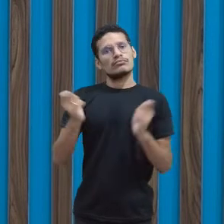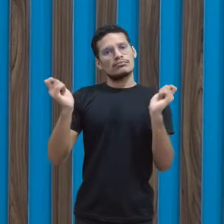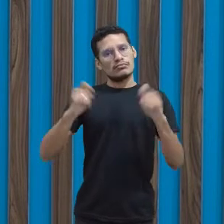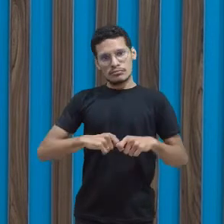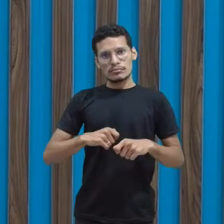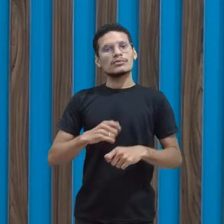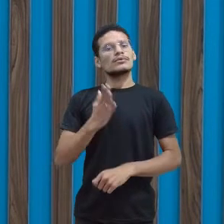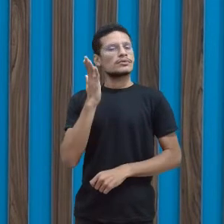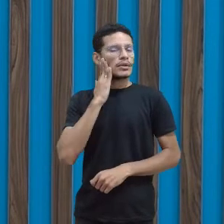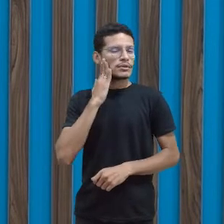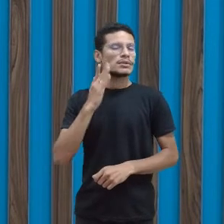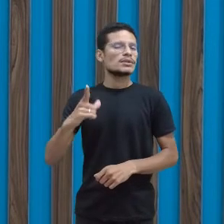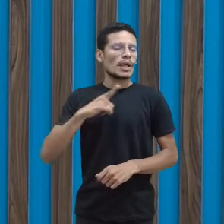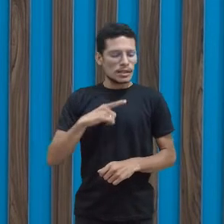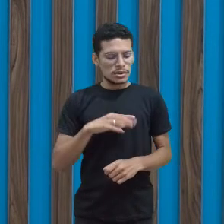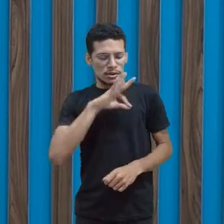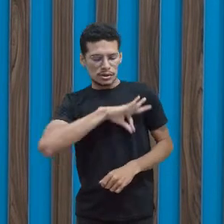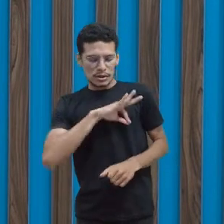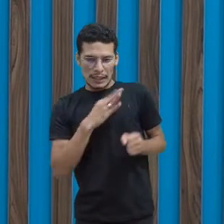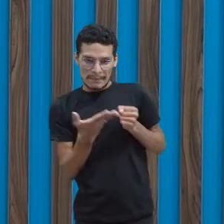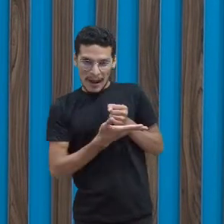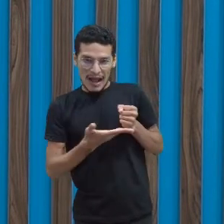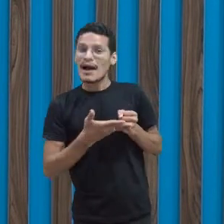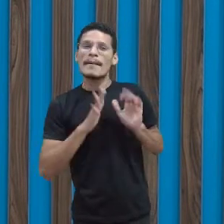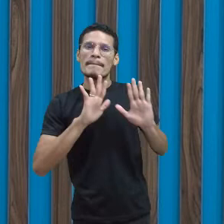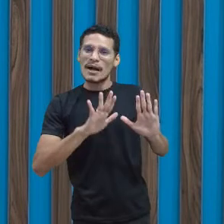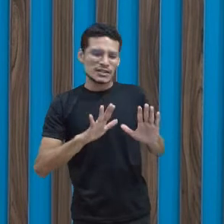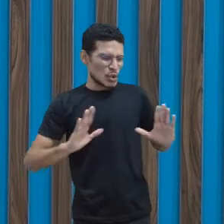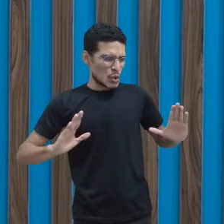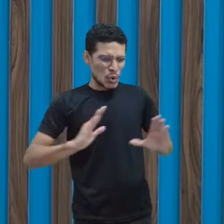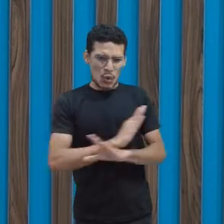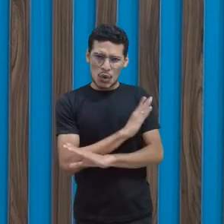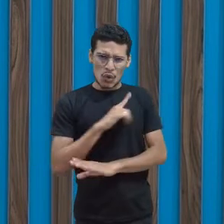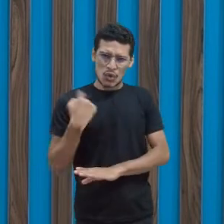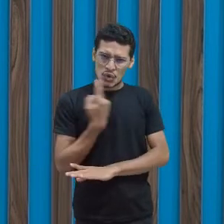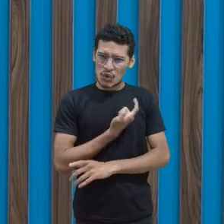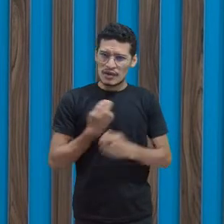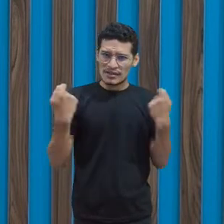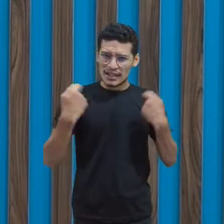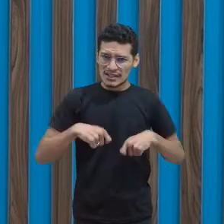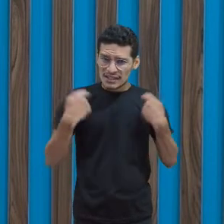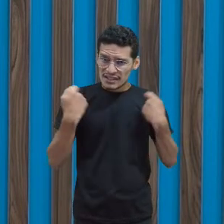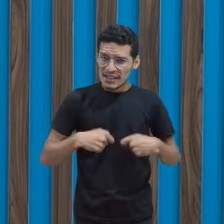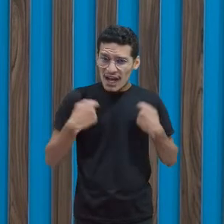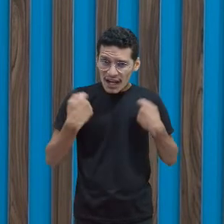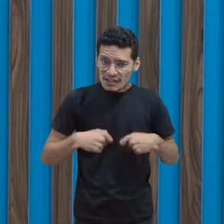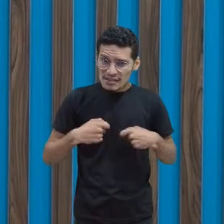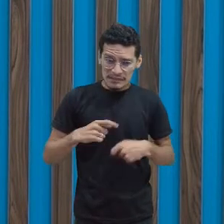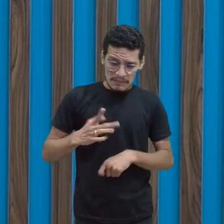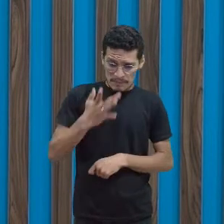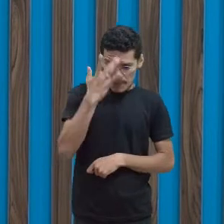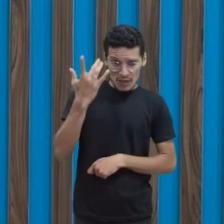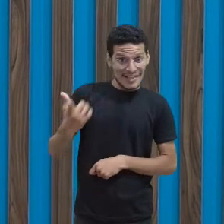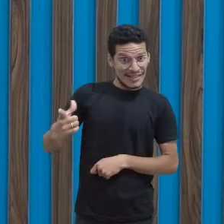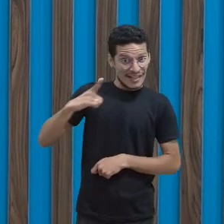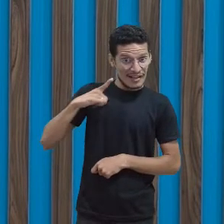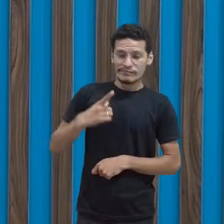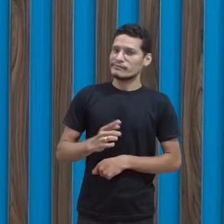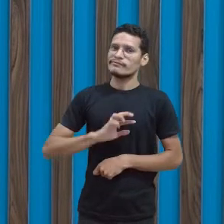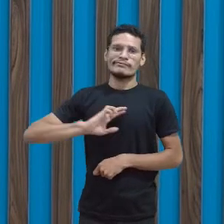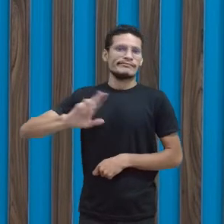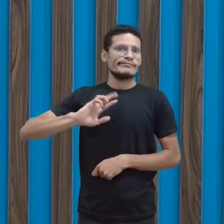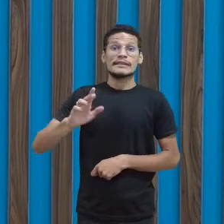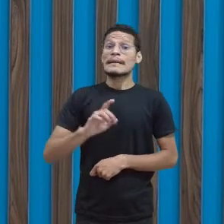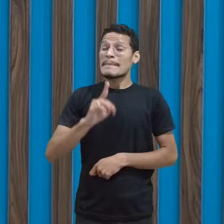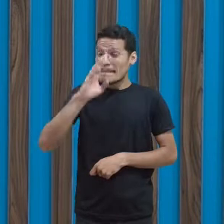embora exista o salário mínimo, mas ele ainda não dá conta, né, de todas as necessidades, né, que uma pessoa possui, né? Principalmente se